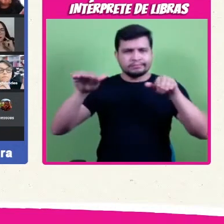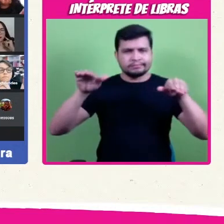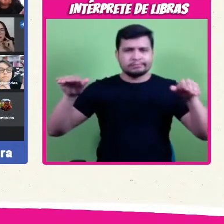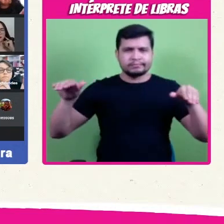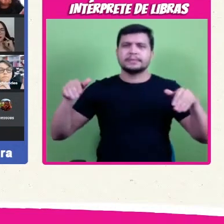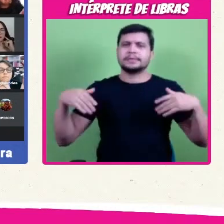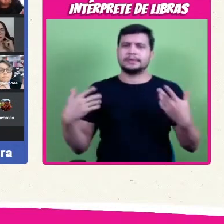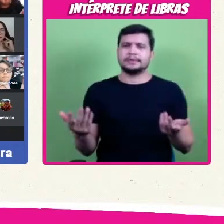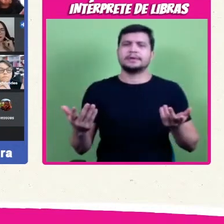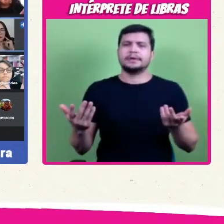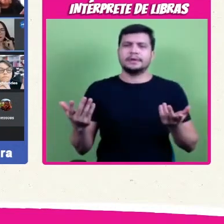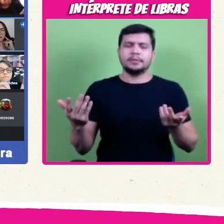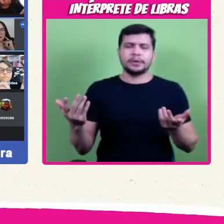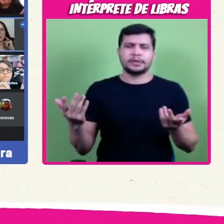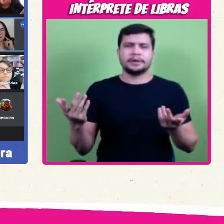CRED, da SEDUC.